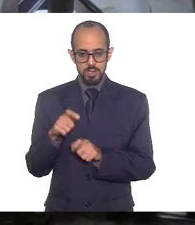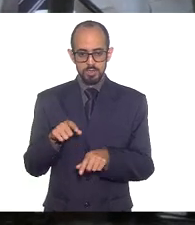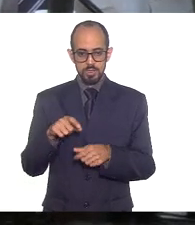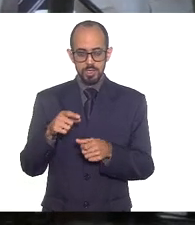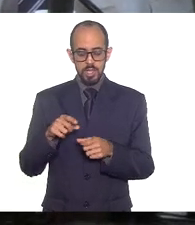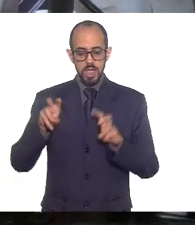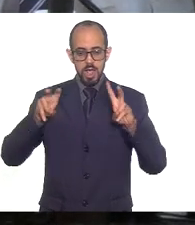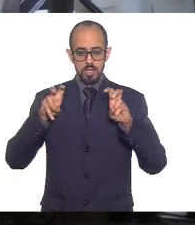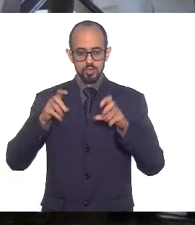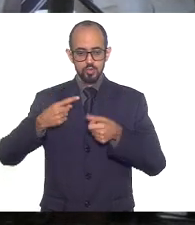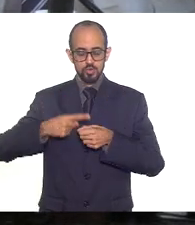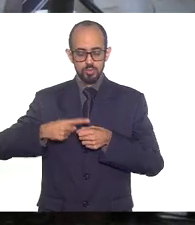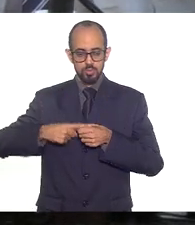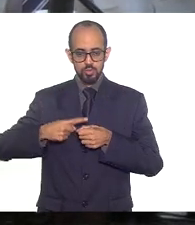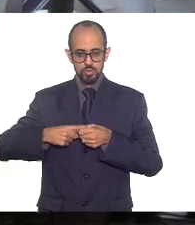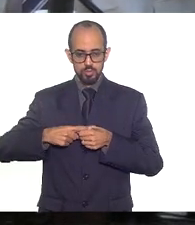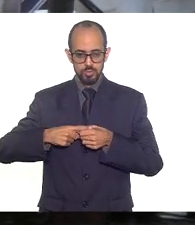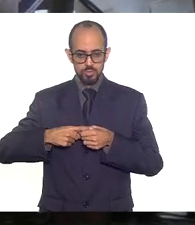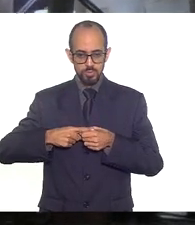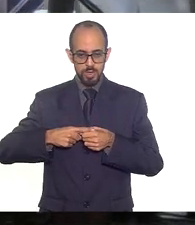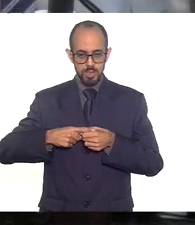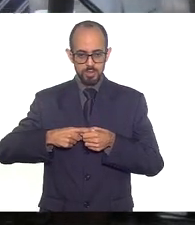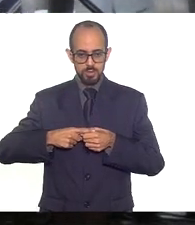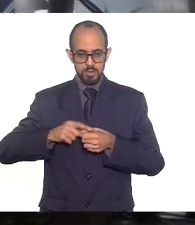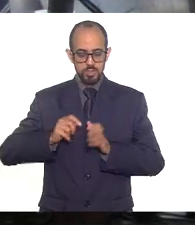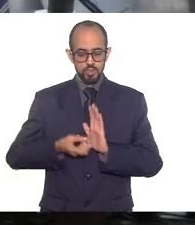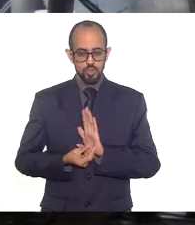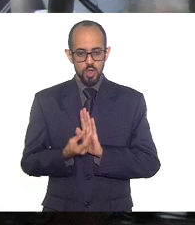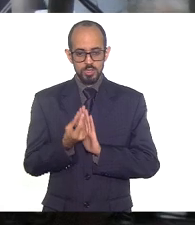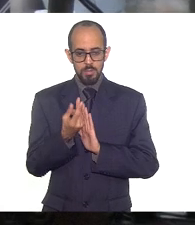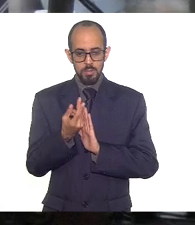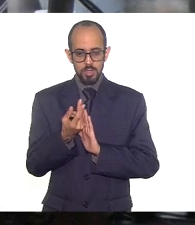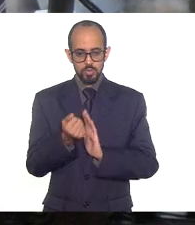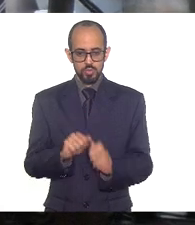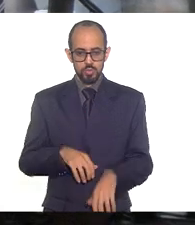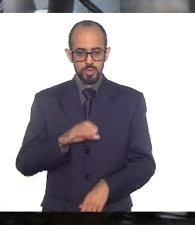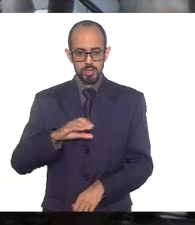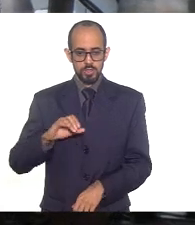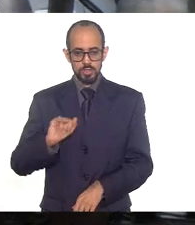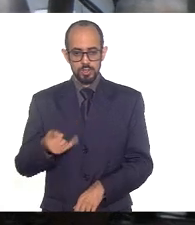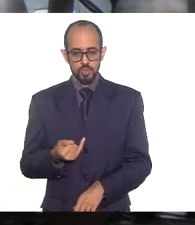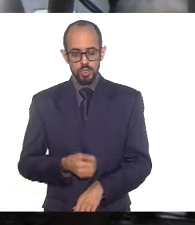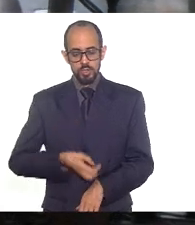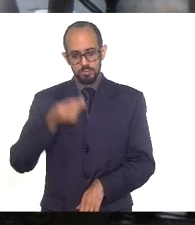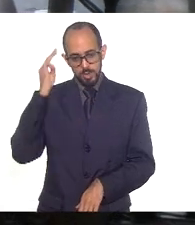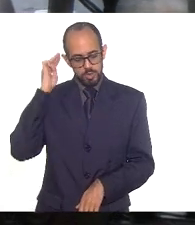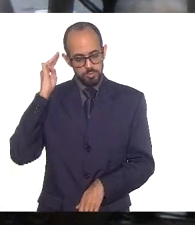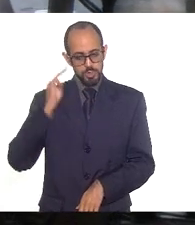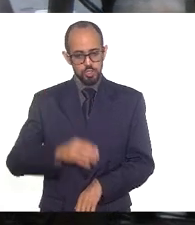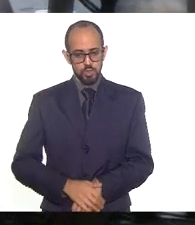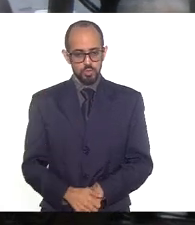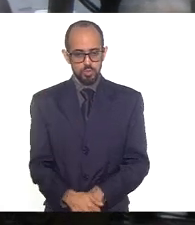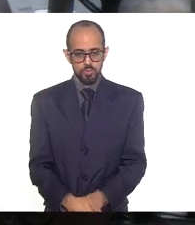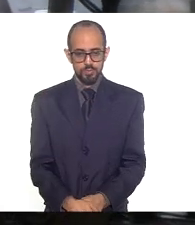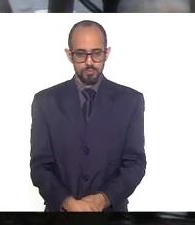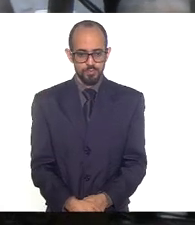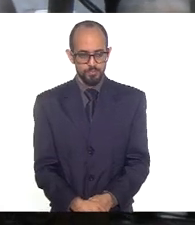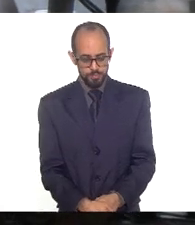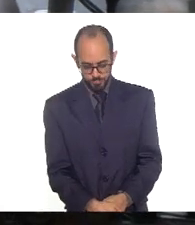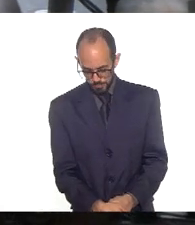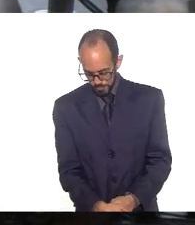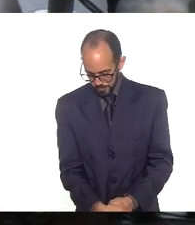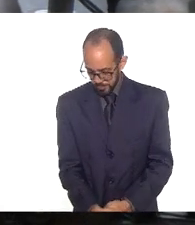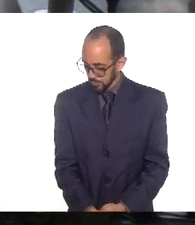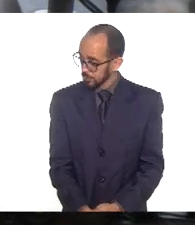assuntos municipais e de orçamento para mim te parecer pela comissão de concessão detectado mas passiva